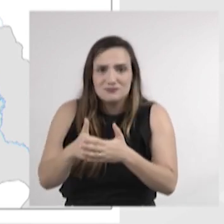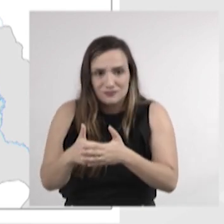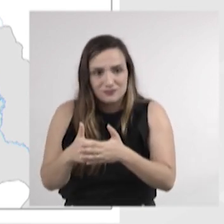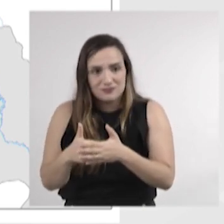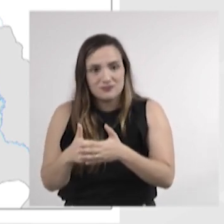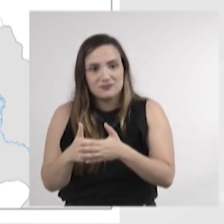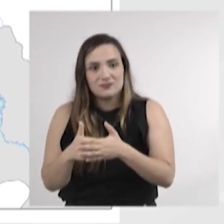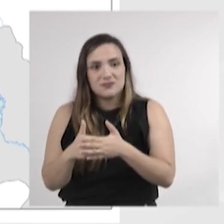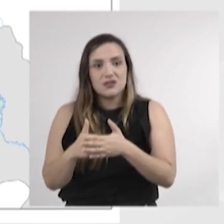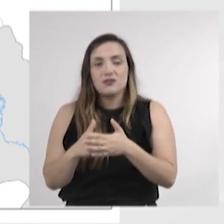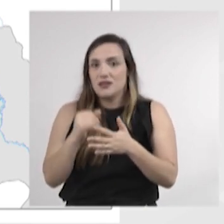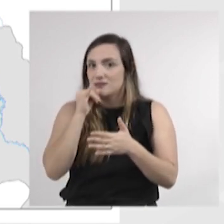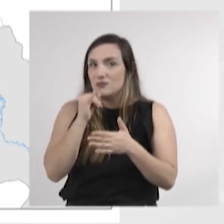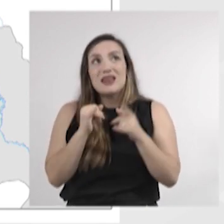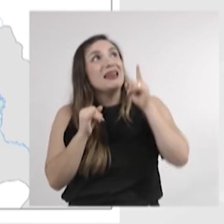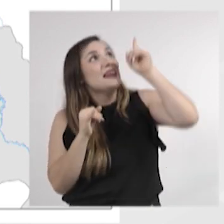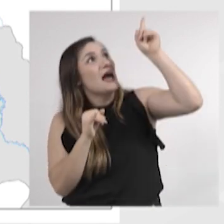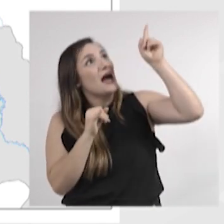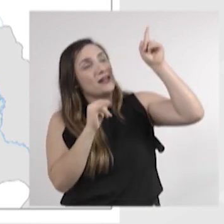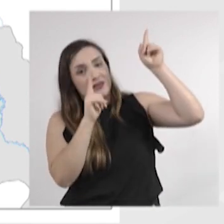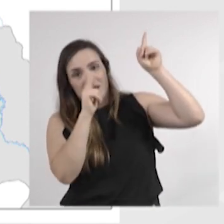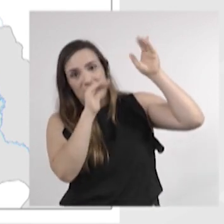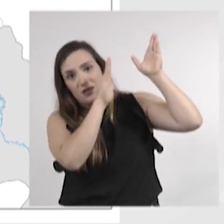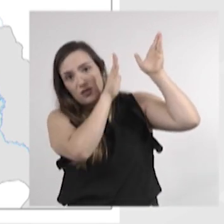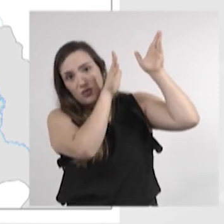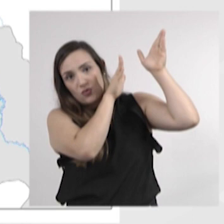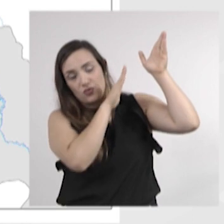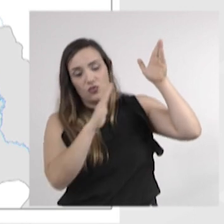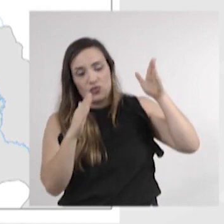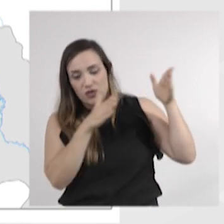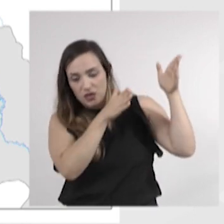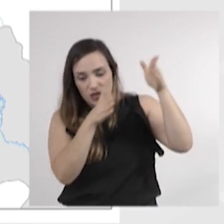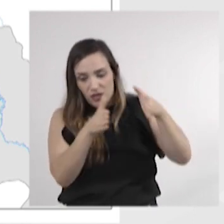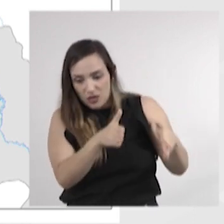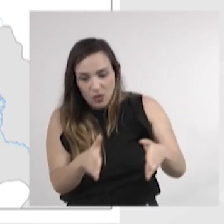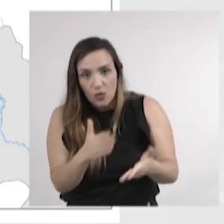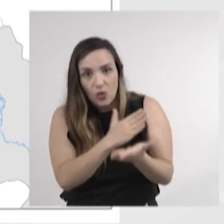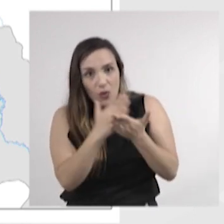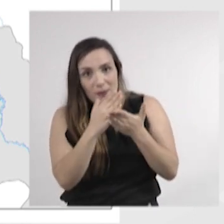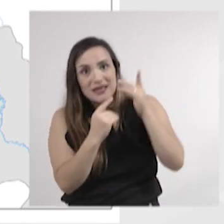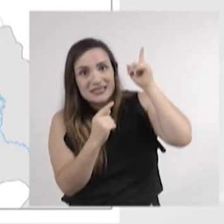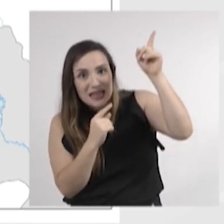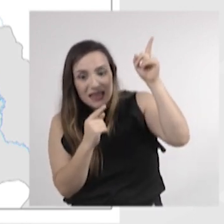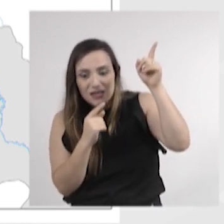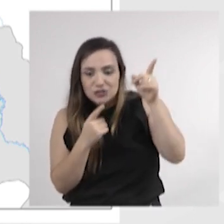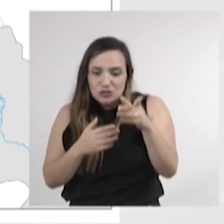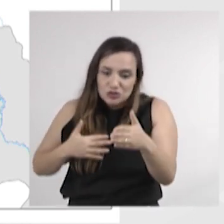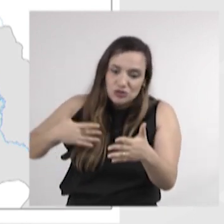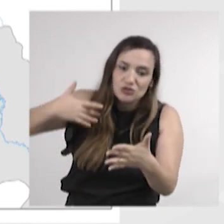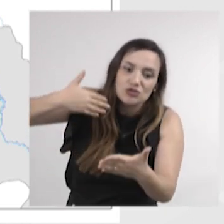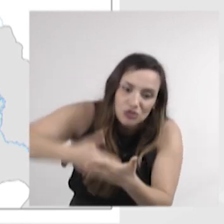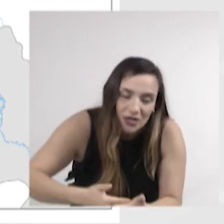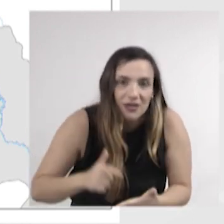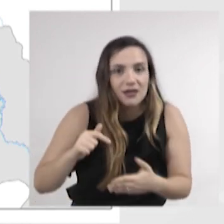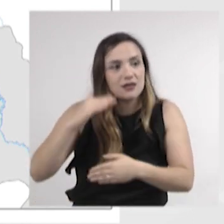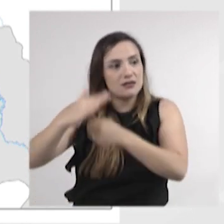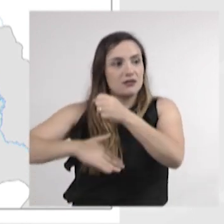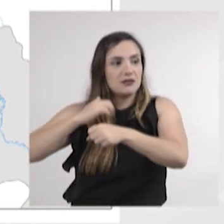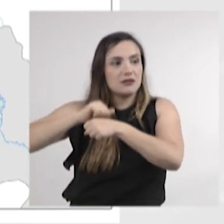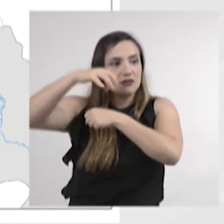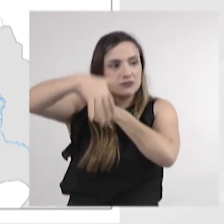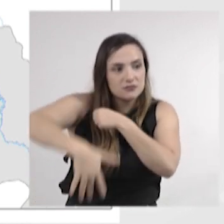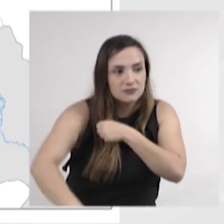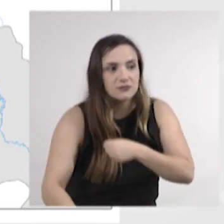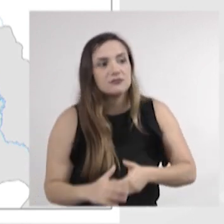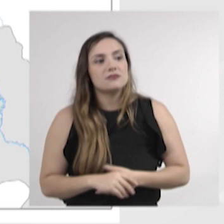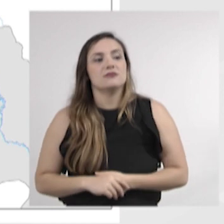das duas barragens lá de cima saísse também da Itaipu. Então, o que está ficando lá dentro da Itaipu é o que acontece nesse triângulo grandão aí, ó, de área